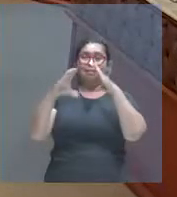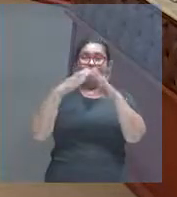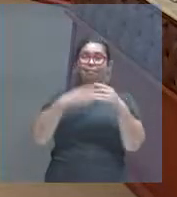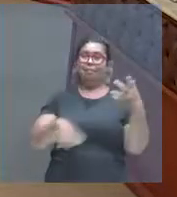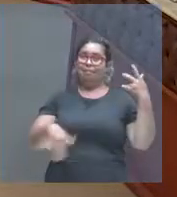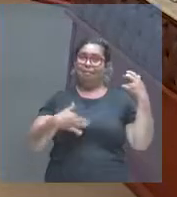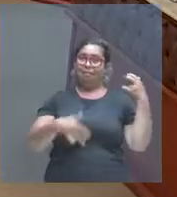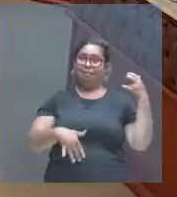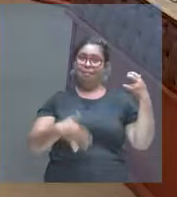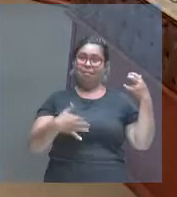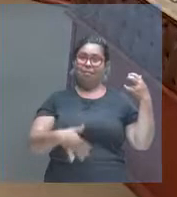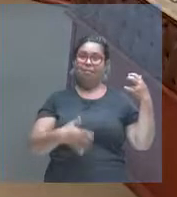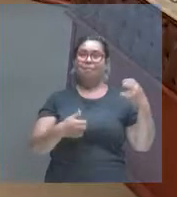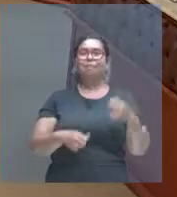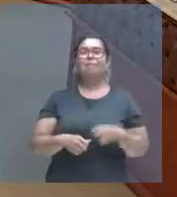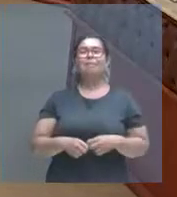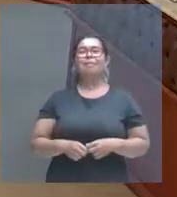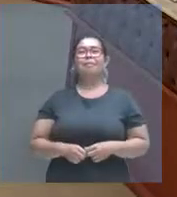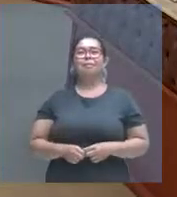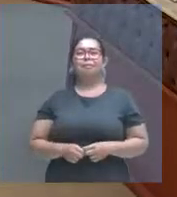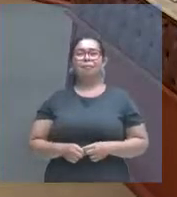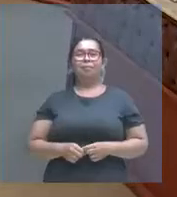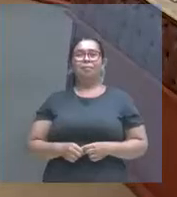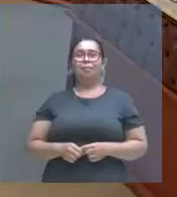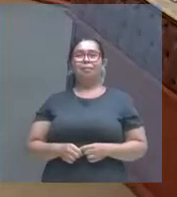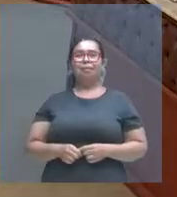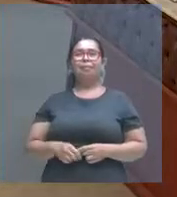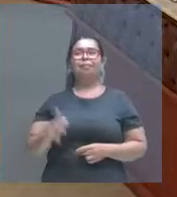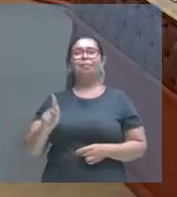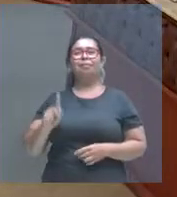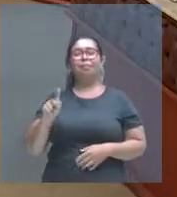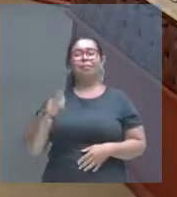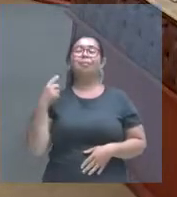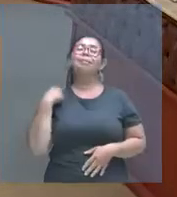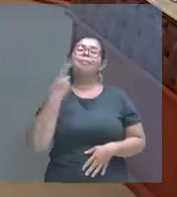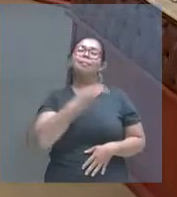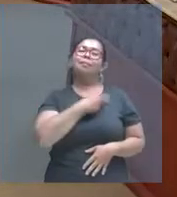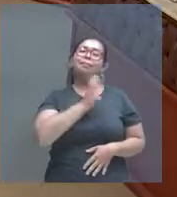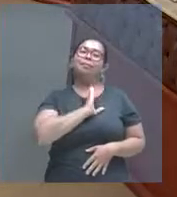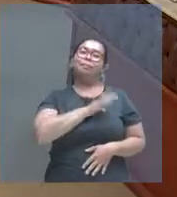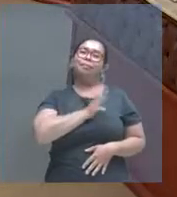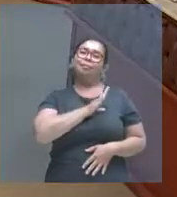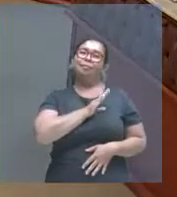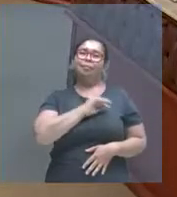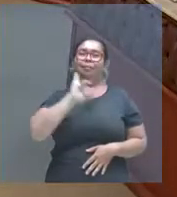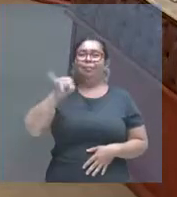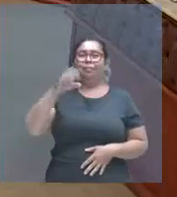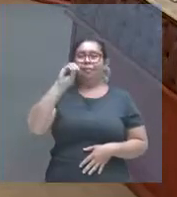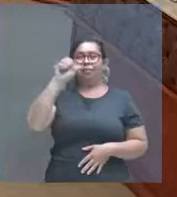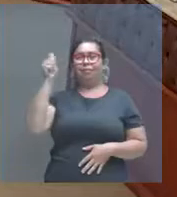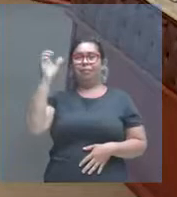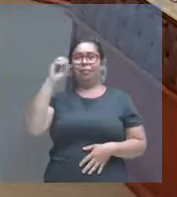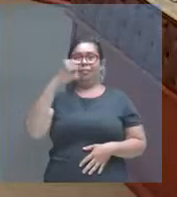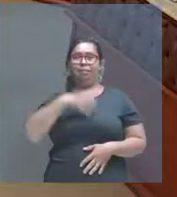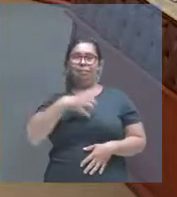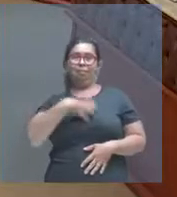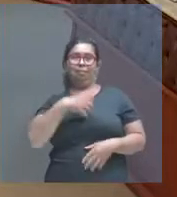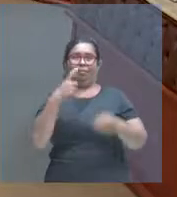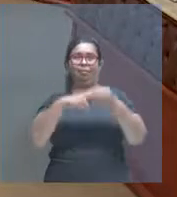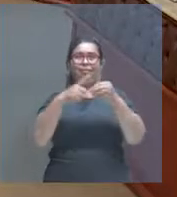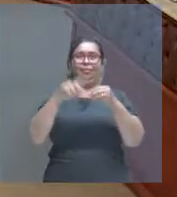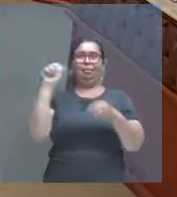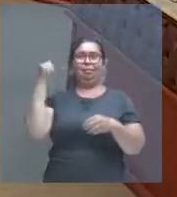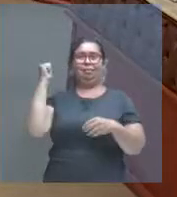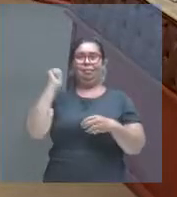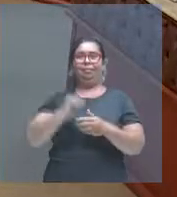violão, dedilham num compasso de nossos corações. João Baiano, cidadão